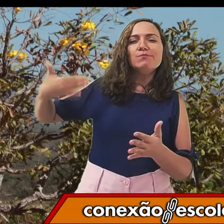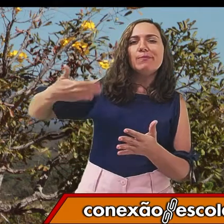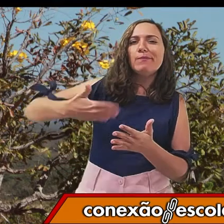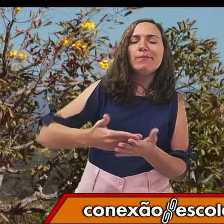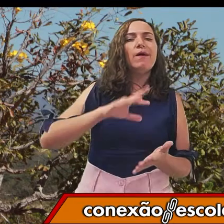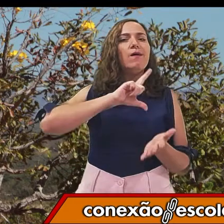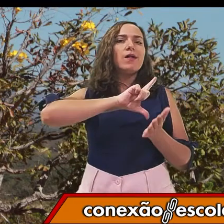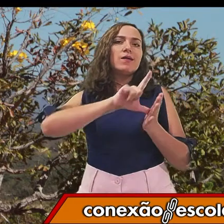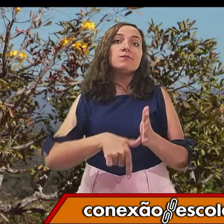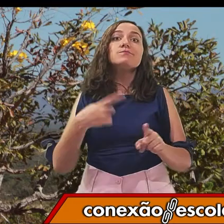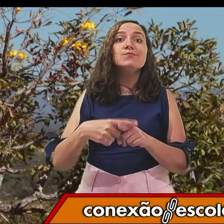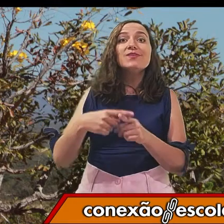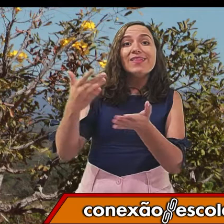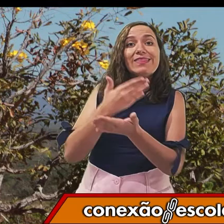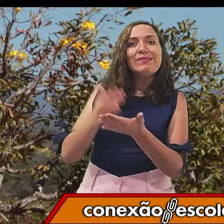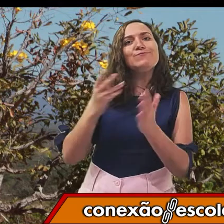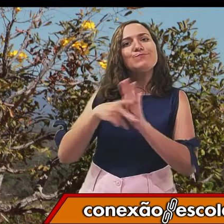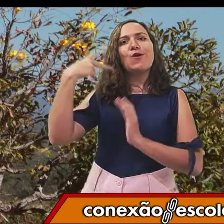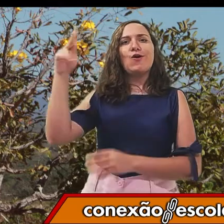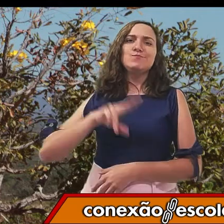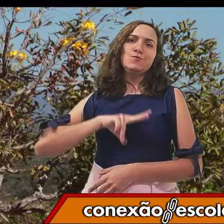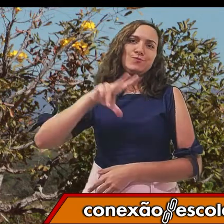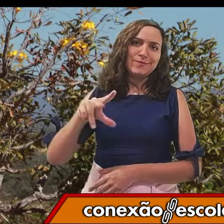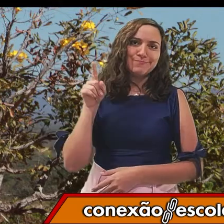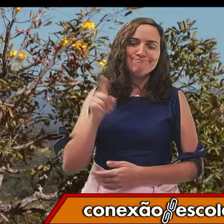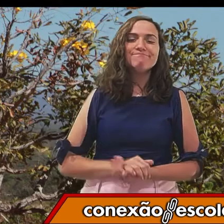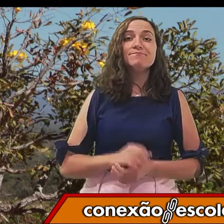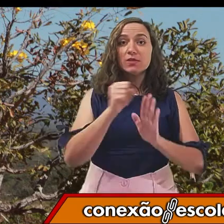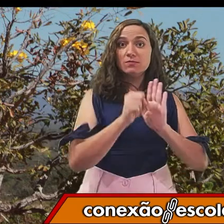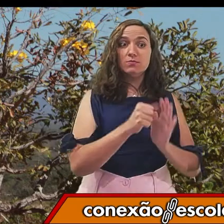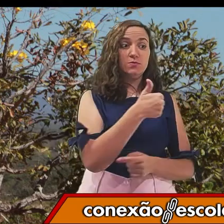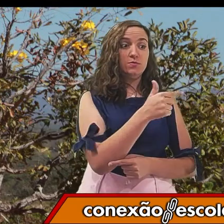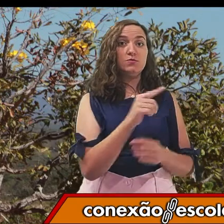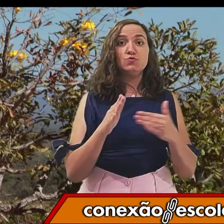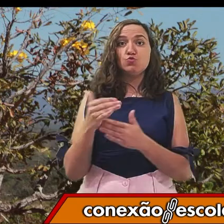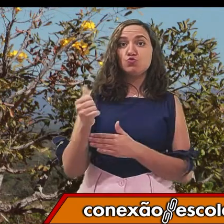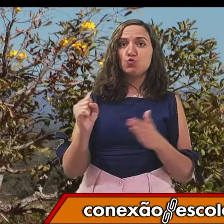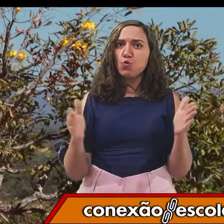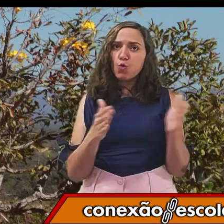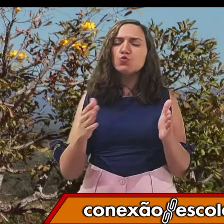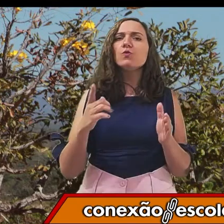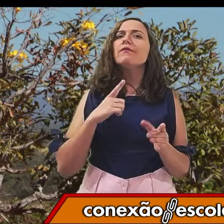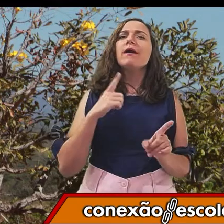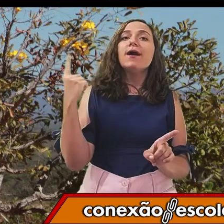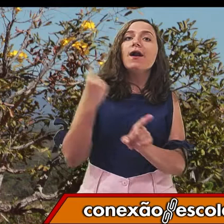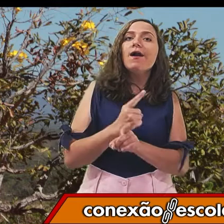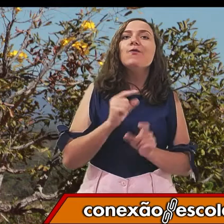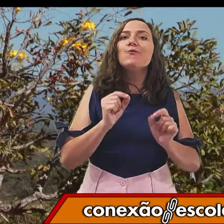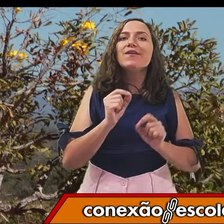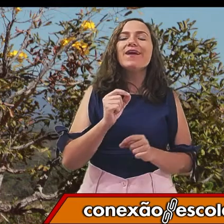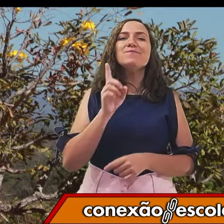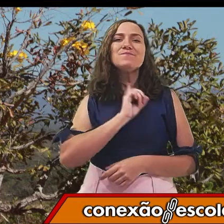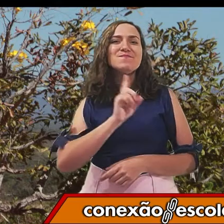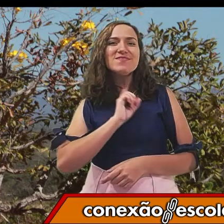os livros vinham de Portugal. Entre os séculos 17 e 18, a descoberta de metais preciosos na região de